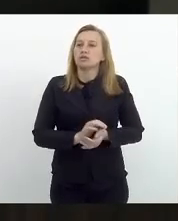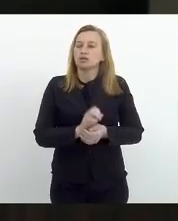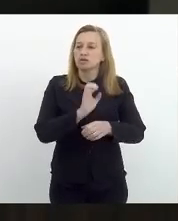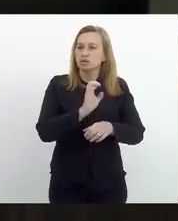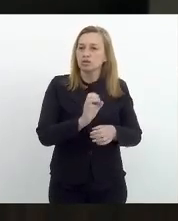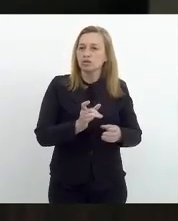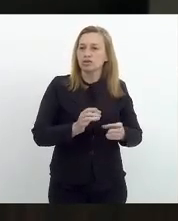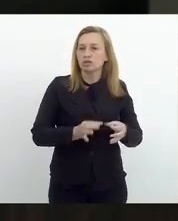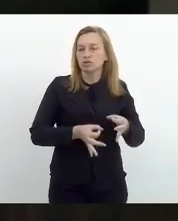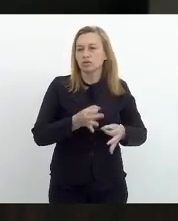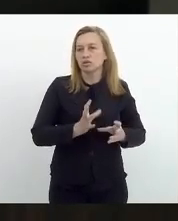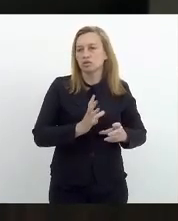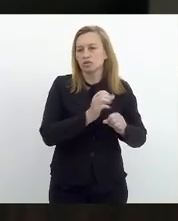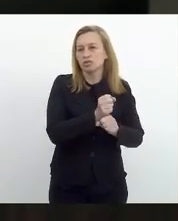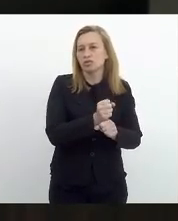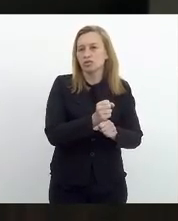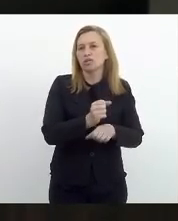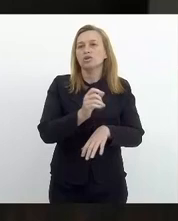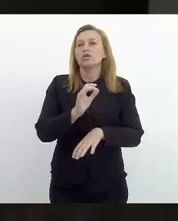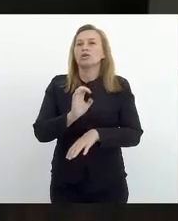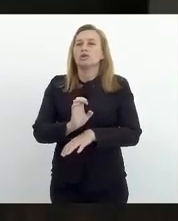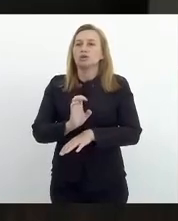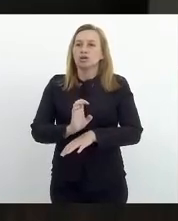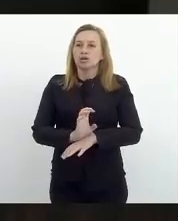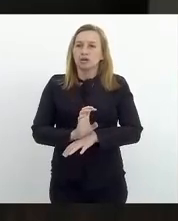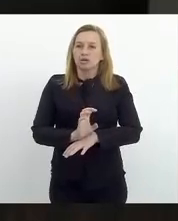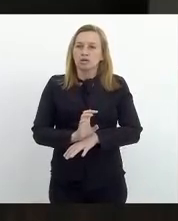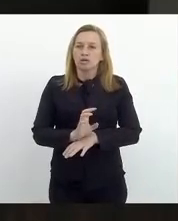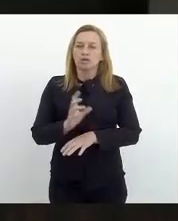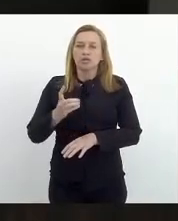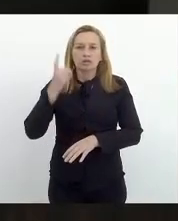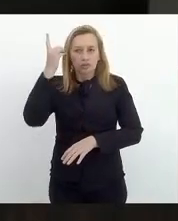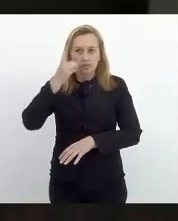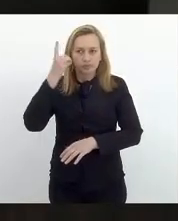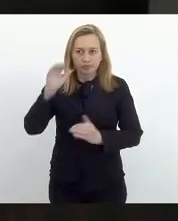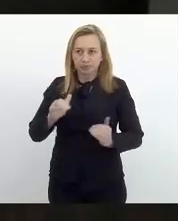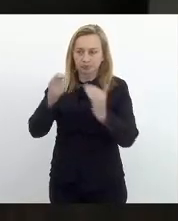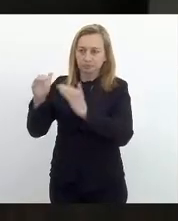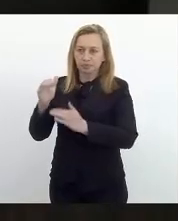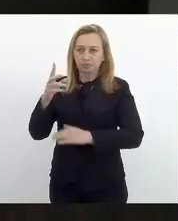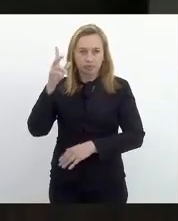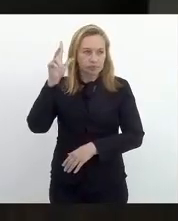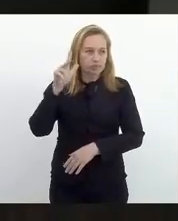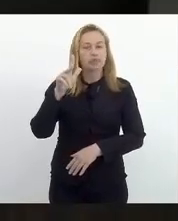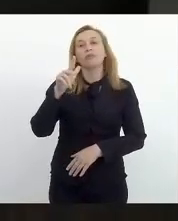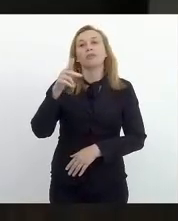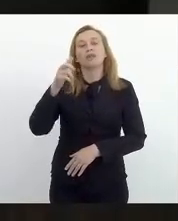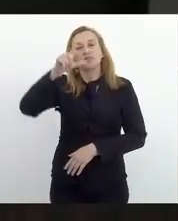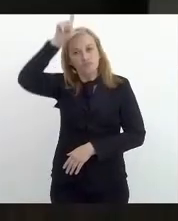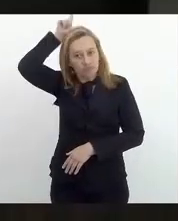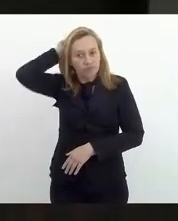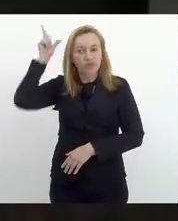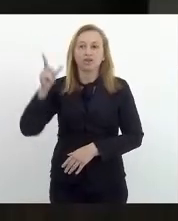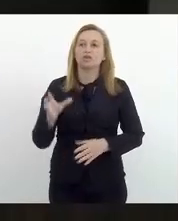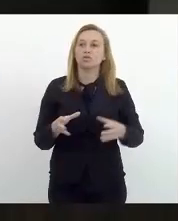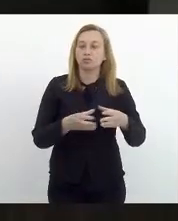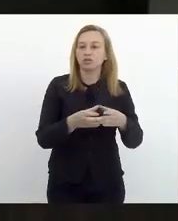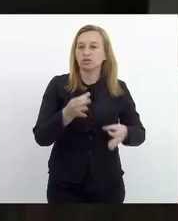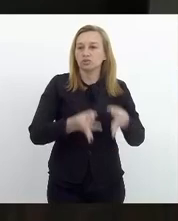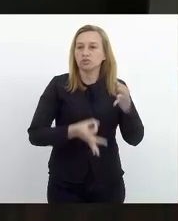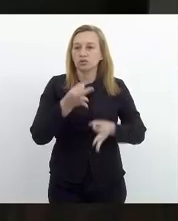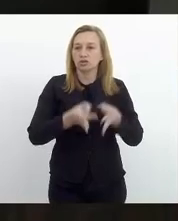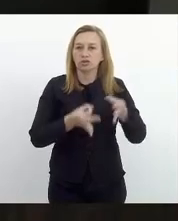pelo excelentíssimo Deputado Luiz Paulo e da comissão de constituição e justiça presidida pelo Deputado